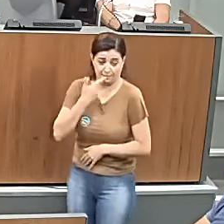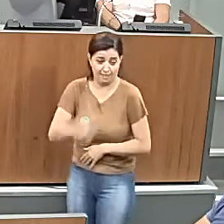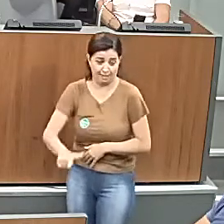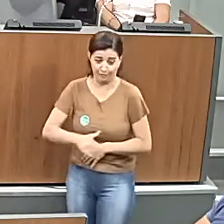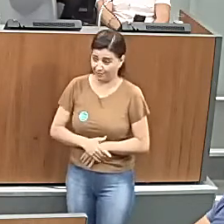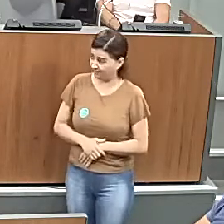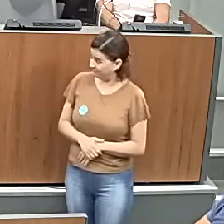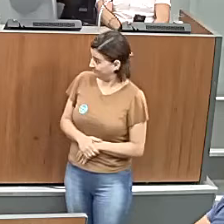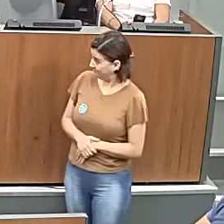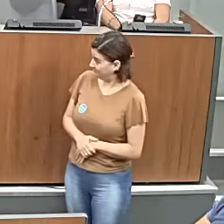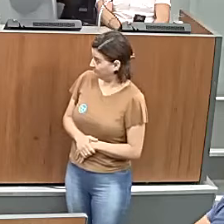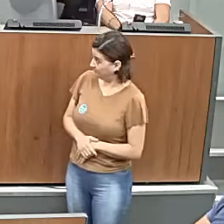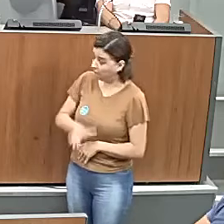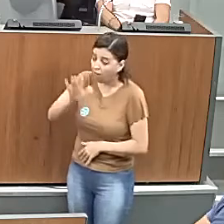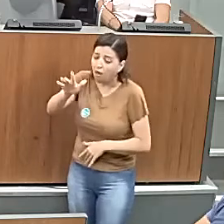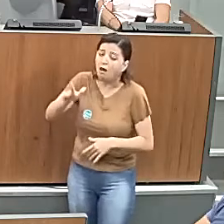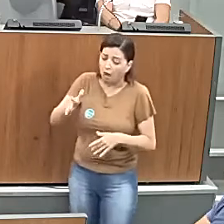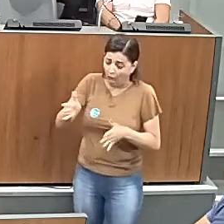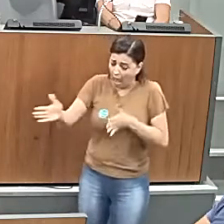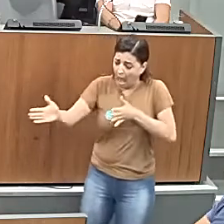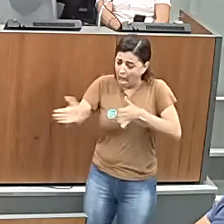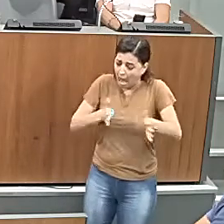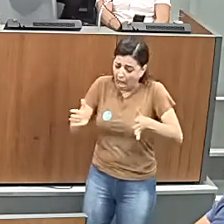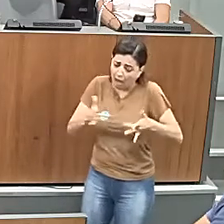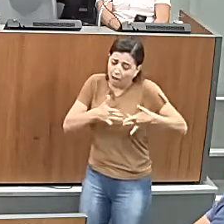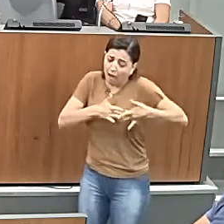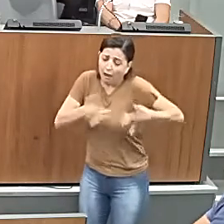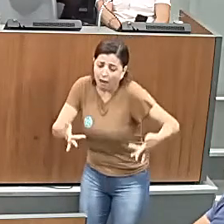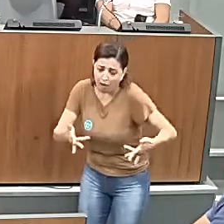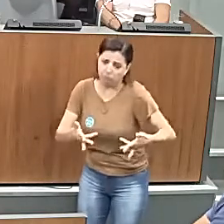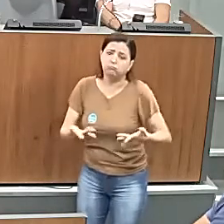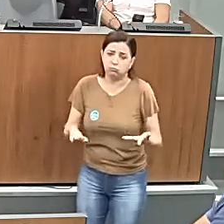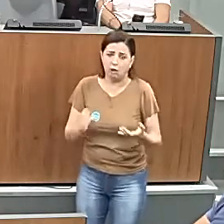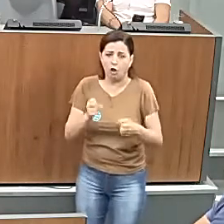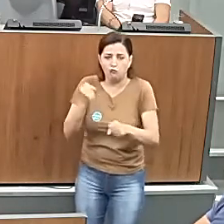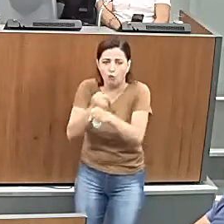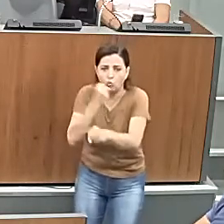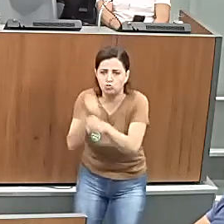brasileira de sinais não pode ser concebida como a questão assistencial.